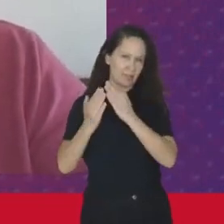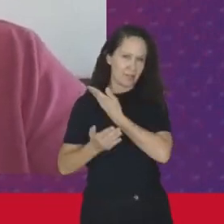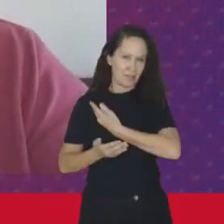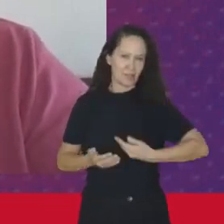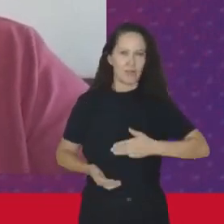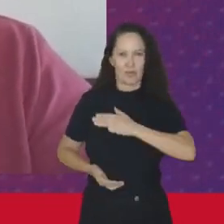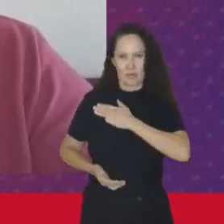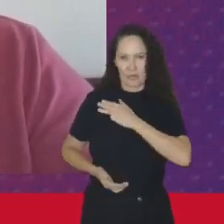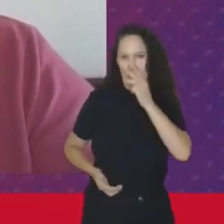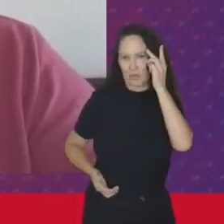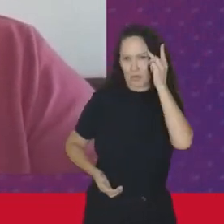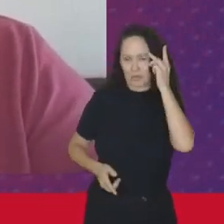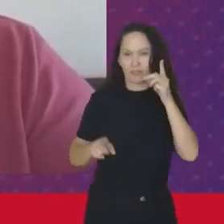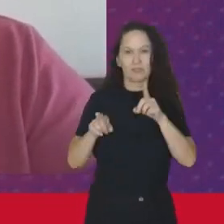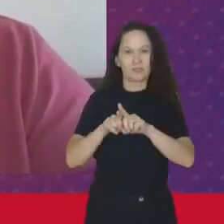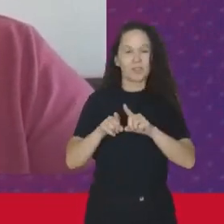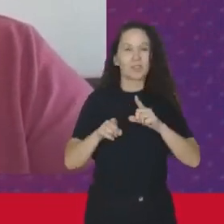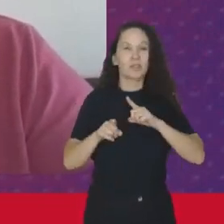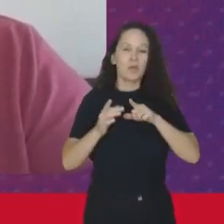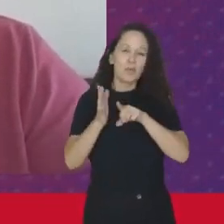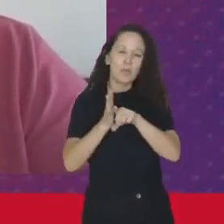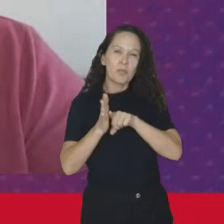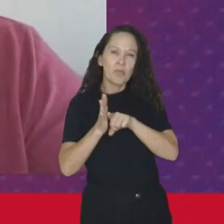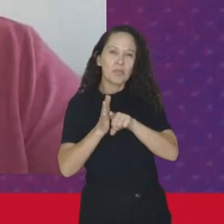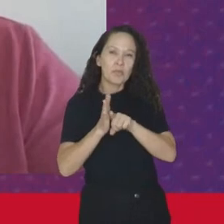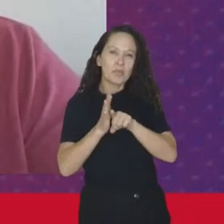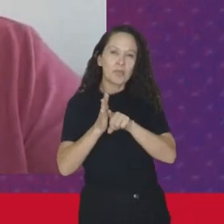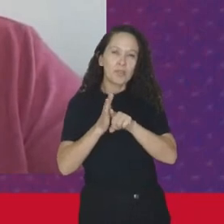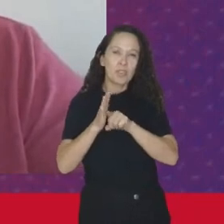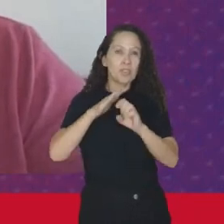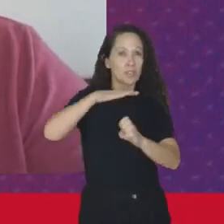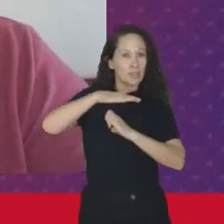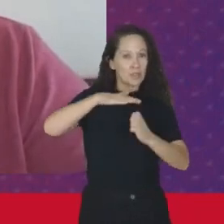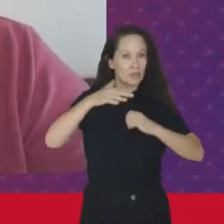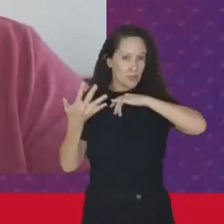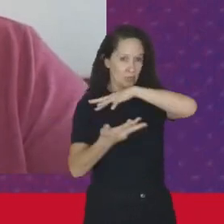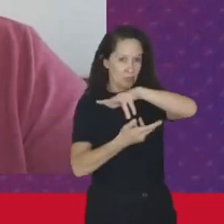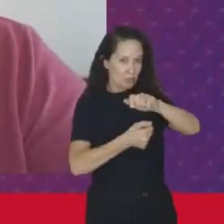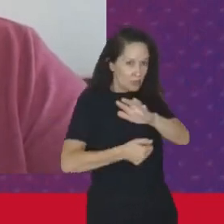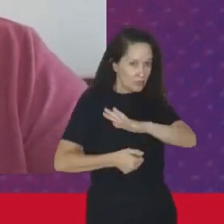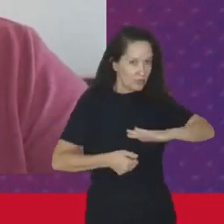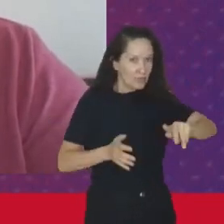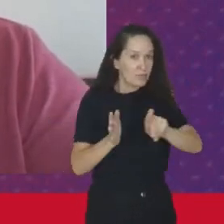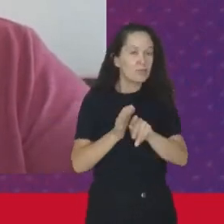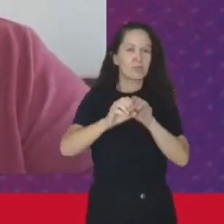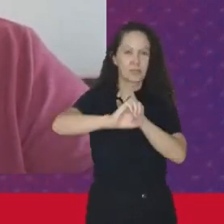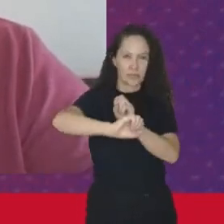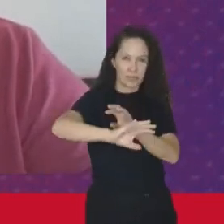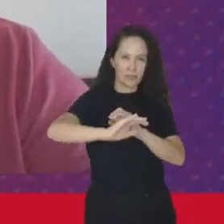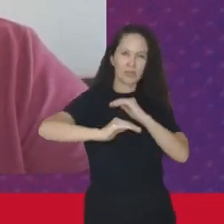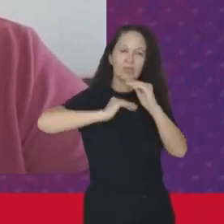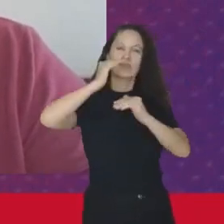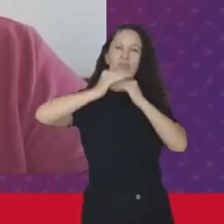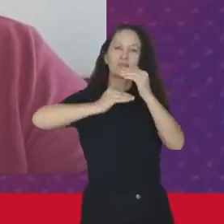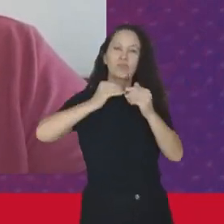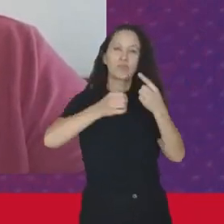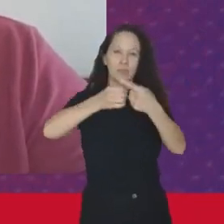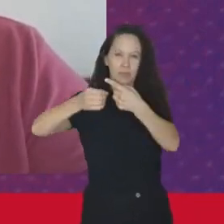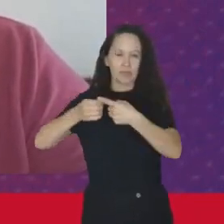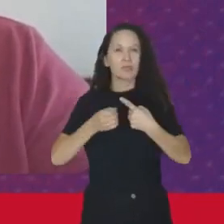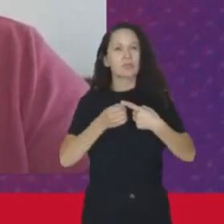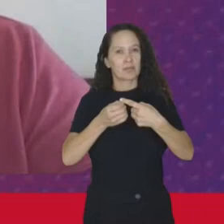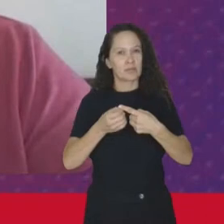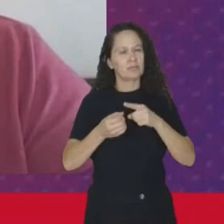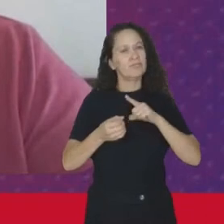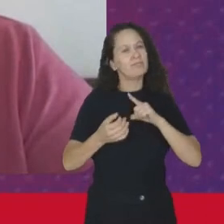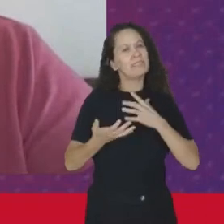Lula e Dilma, sou consultora de agências internacionais hoje na área da habitação e desenvolvimento urbano.